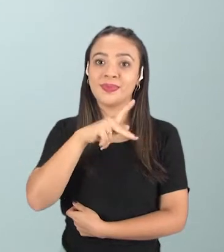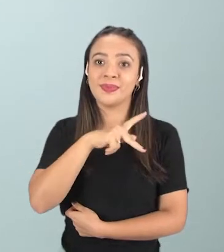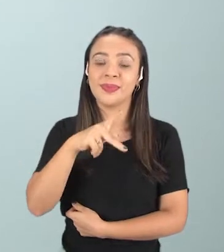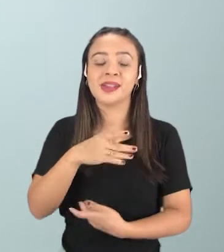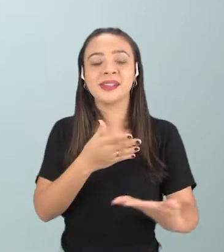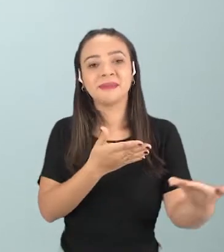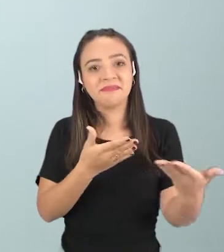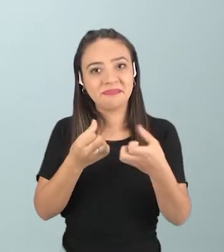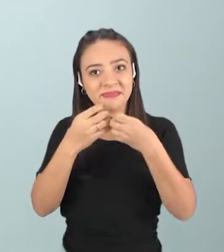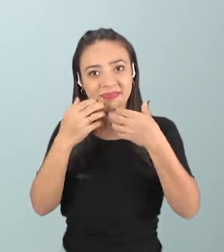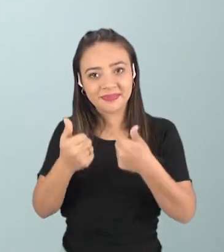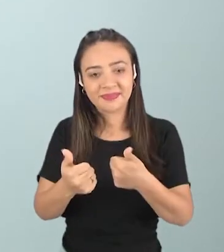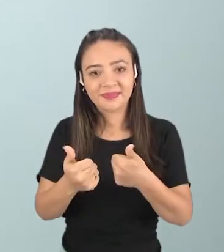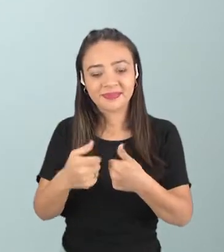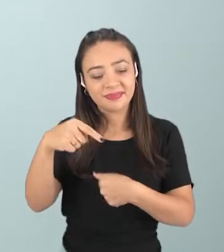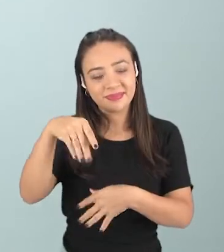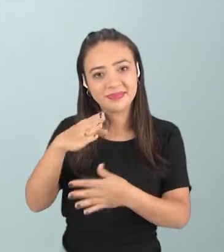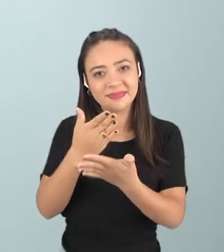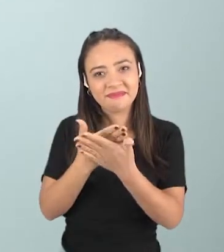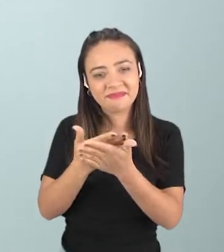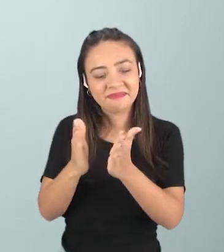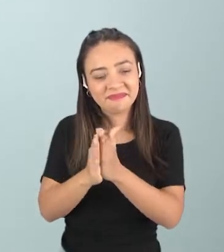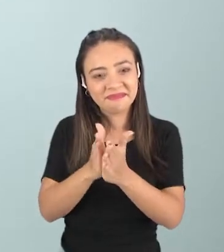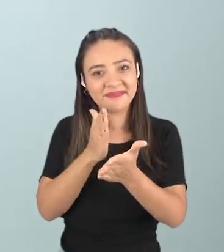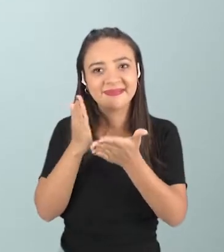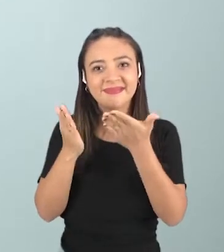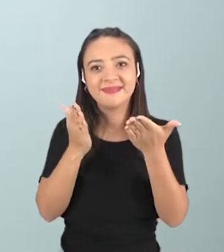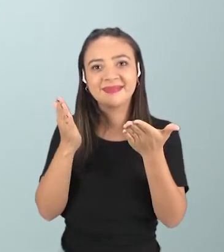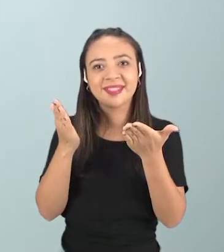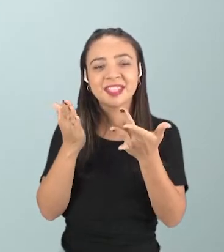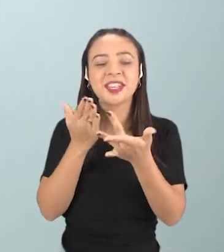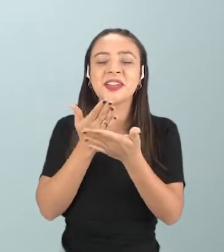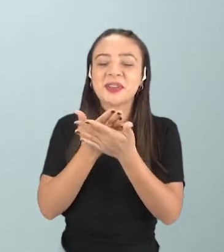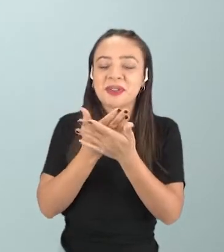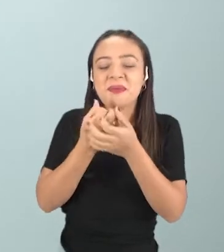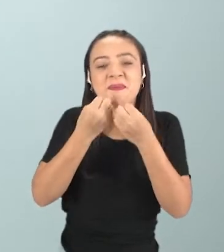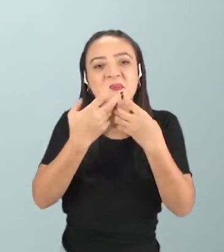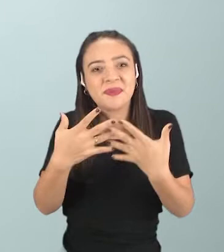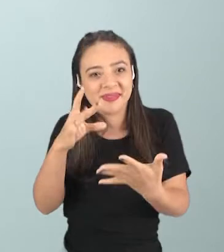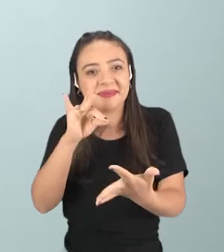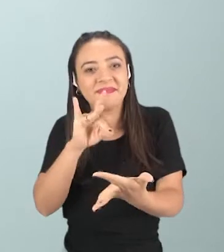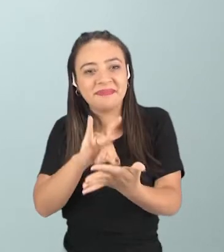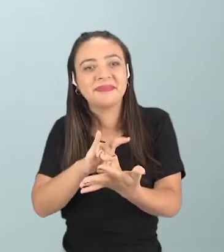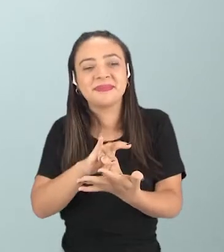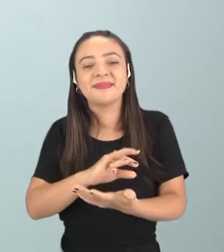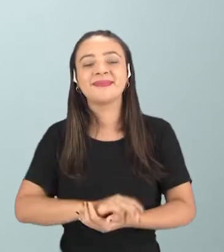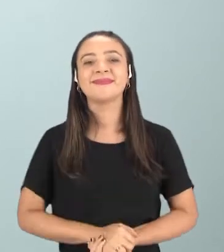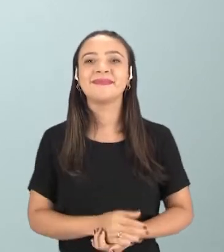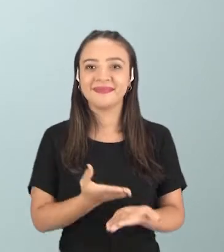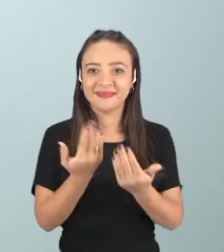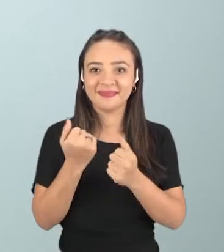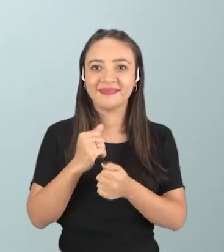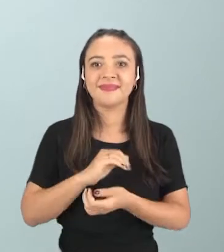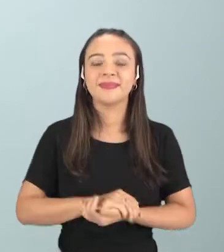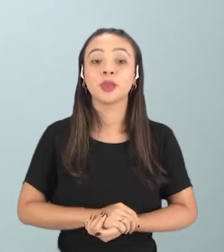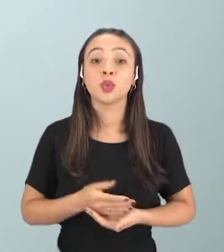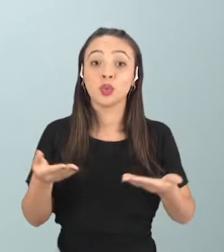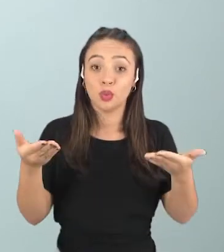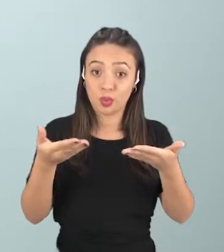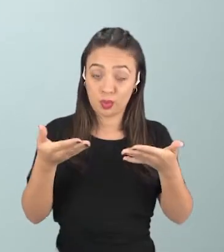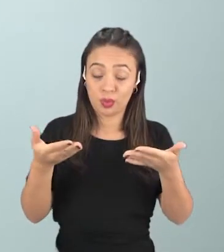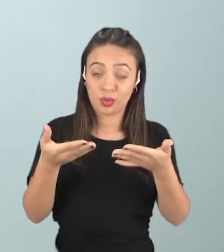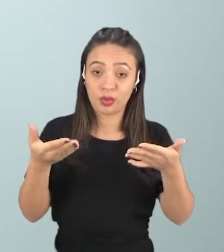muito bem-vindos a essa aula maravilhosa, que é uma das aulas mais gostosas da semana. Vamos lá? Hoje nós